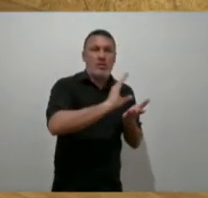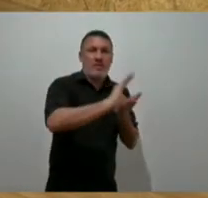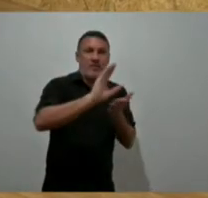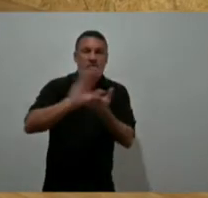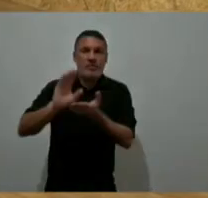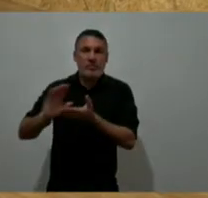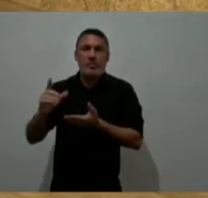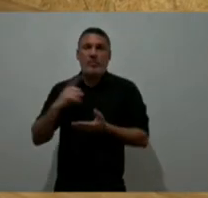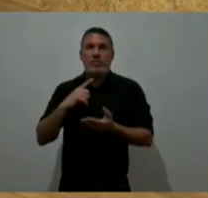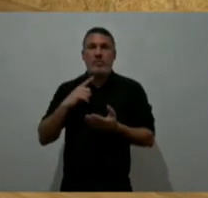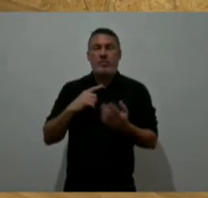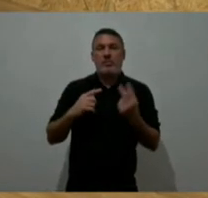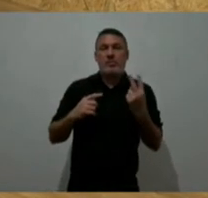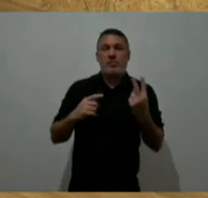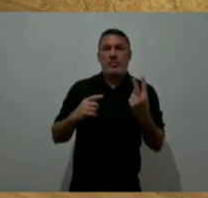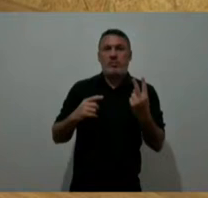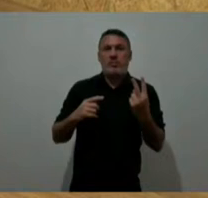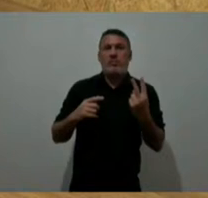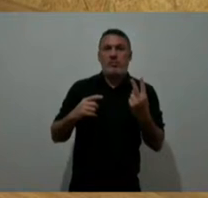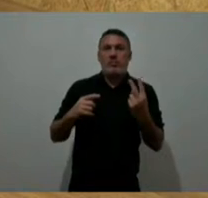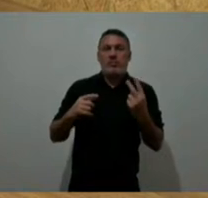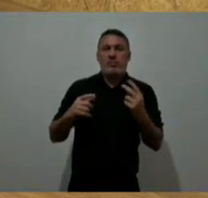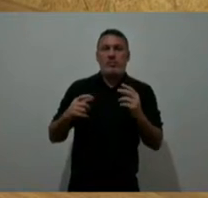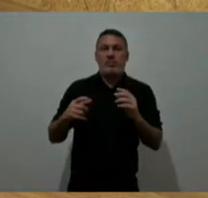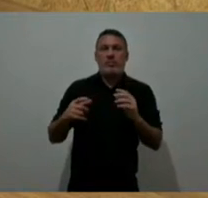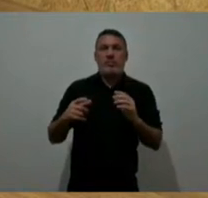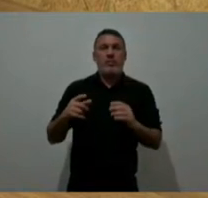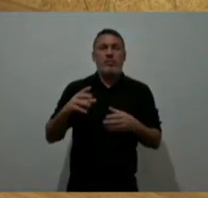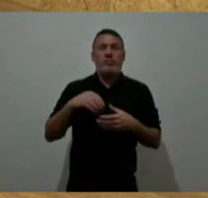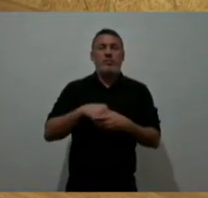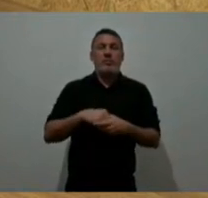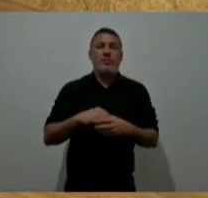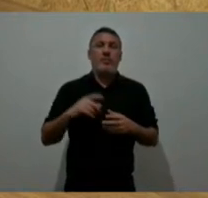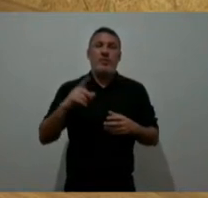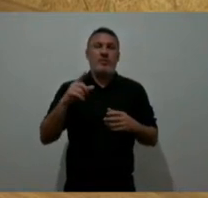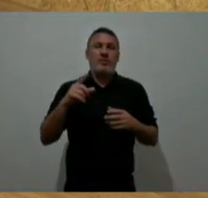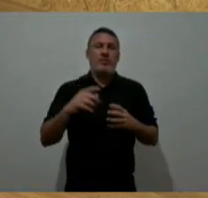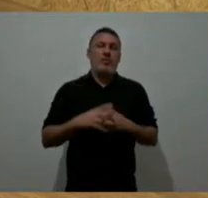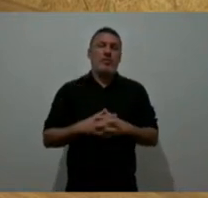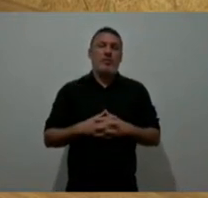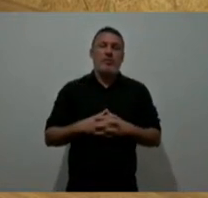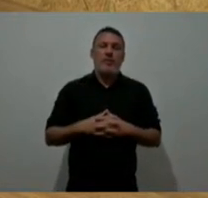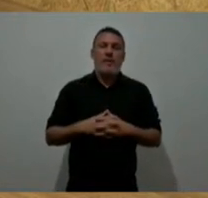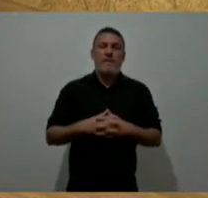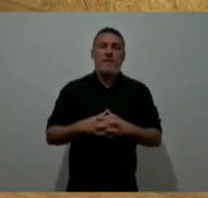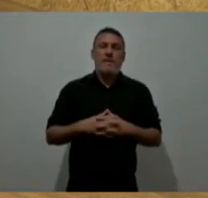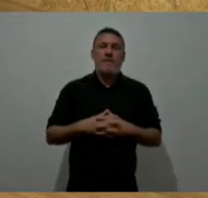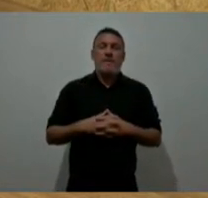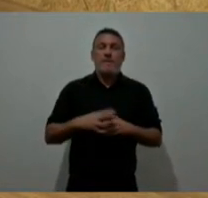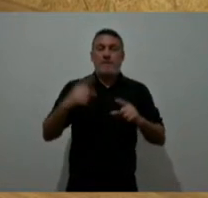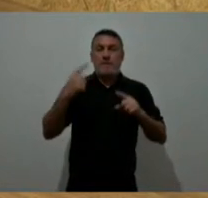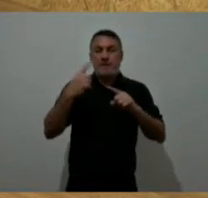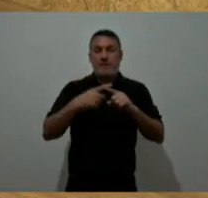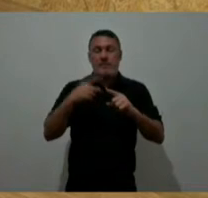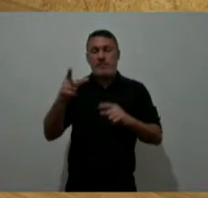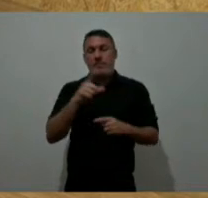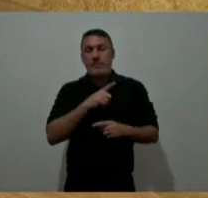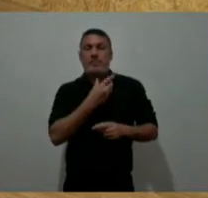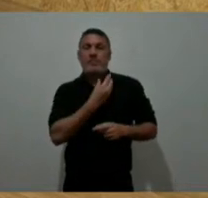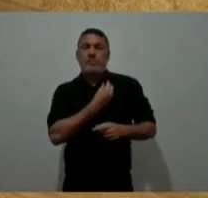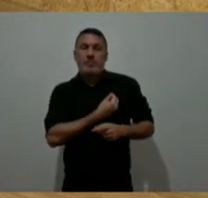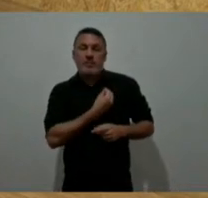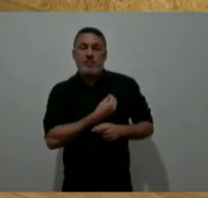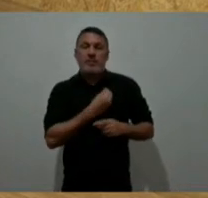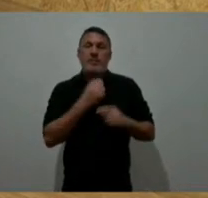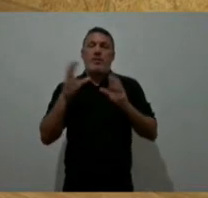pilares. Primeiro, porque é o certo a fazer, né? Você está participando do lado certo da história, você